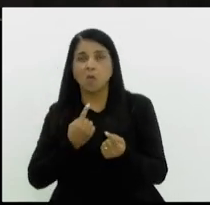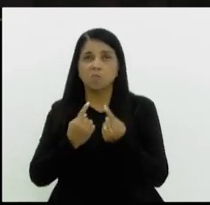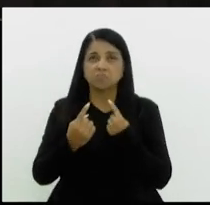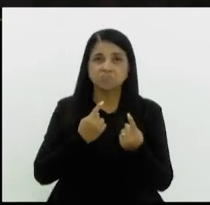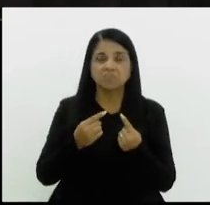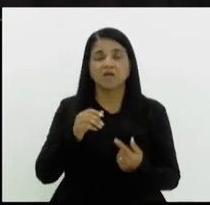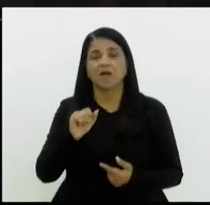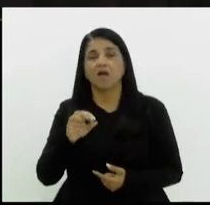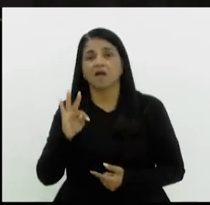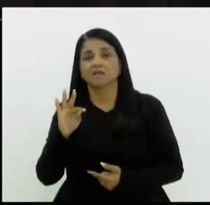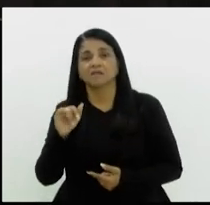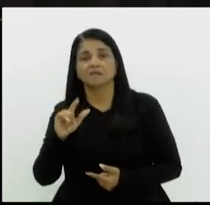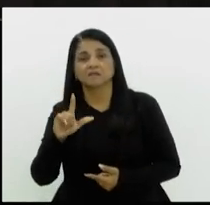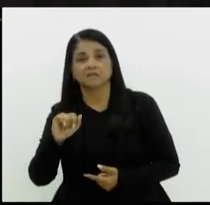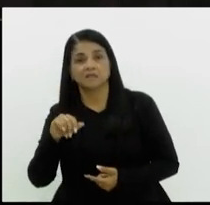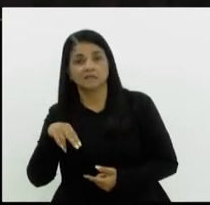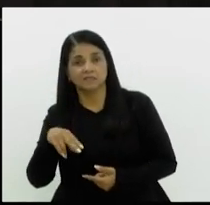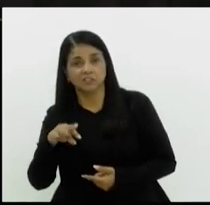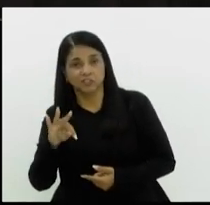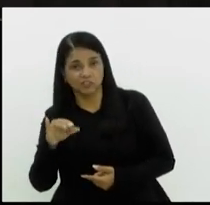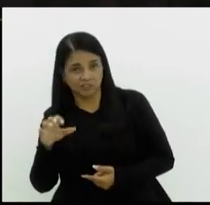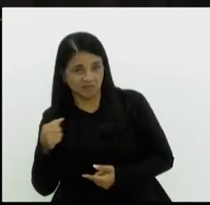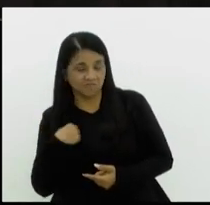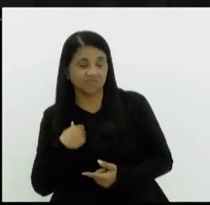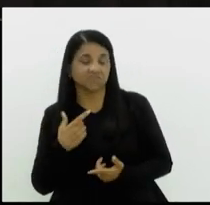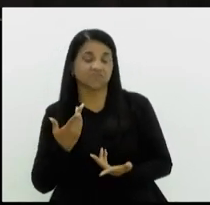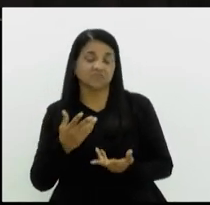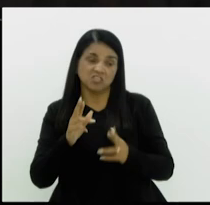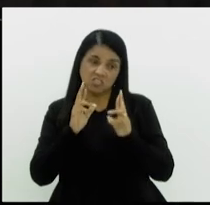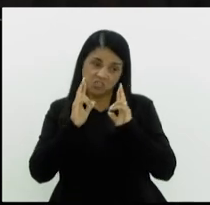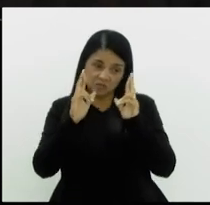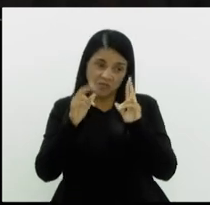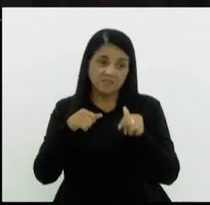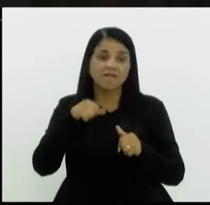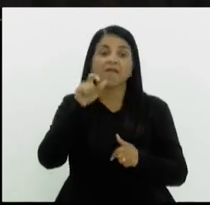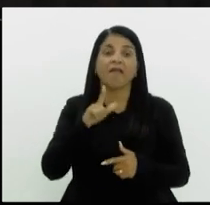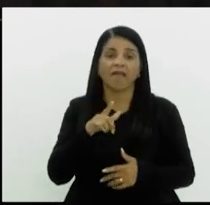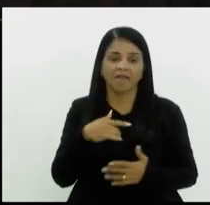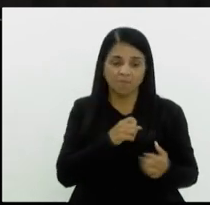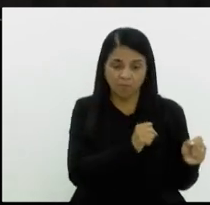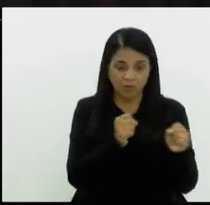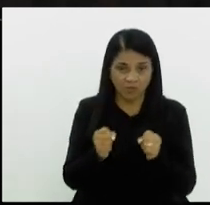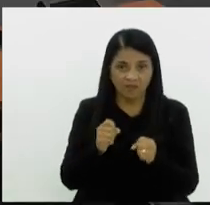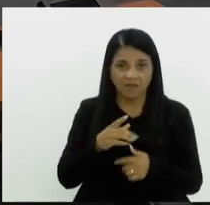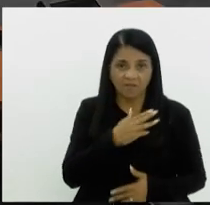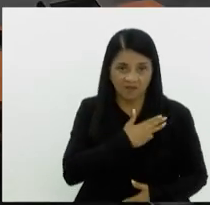tem esperança no Brasil, apesar de quem está no poder. Muito obrigado, senhor presidente.